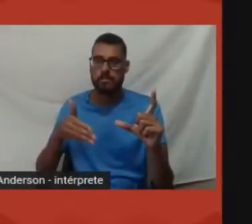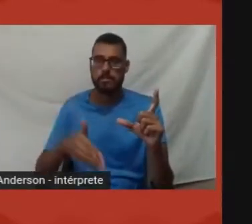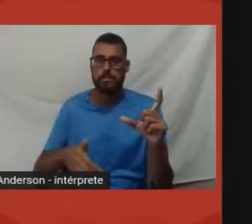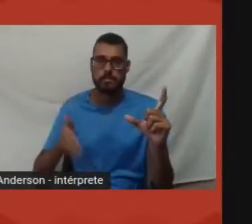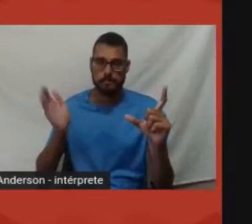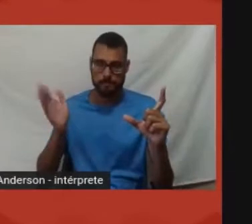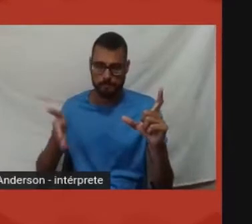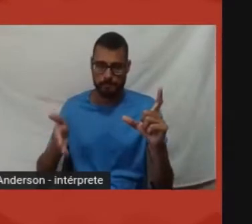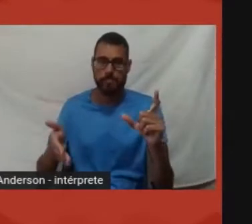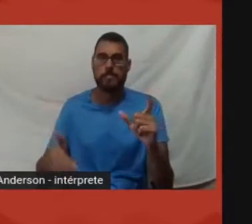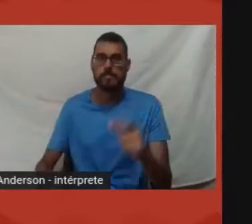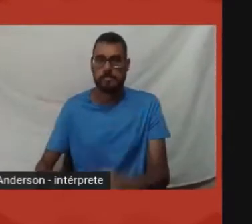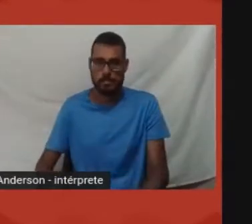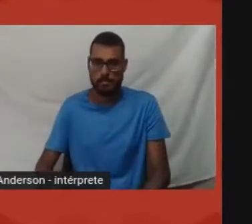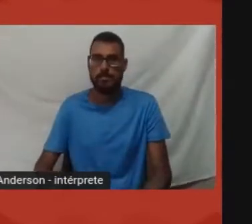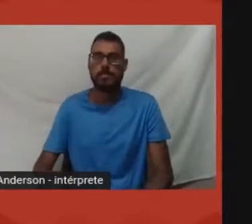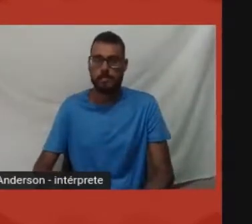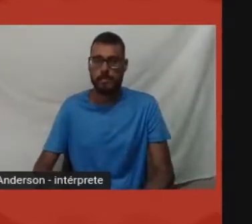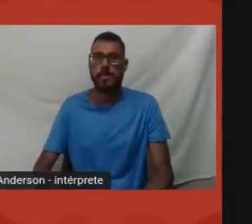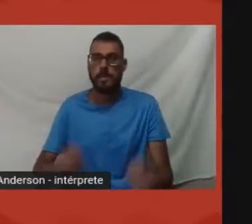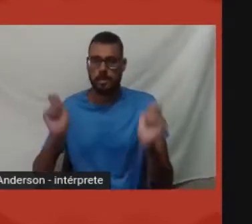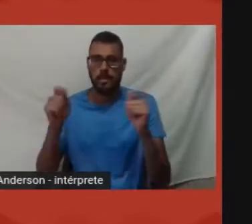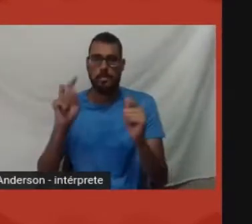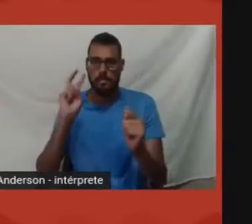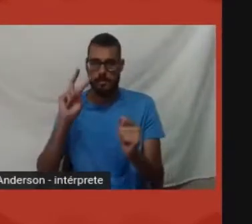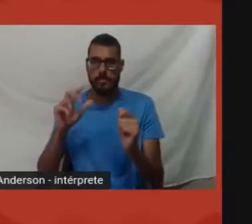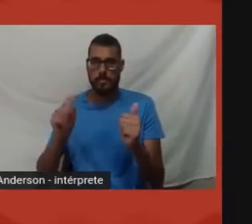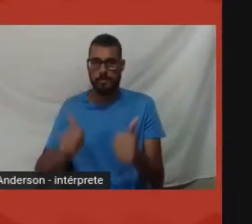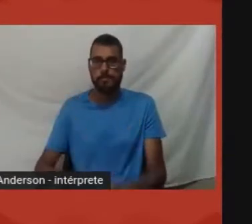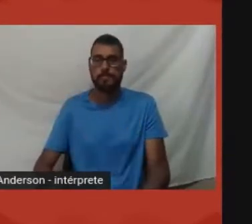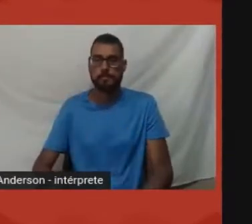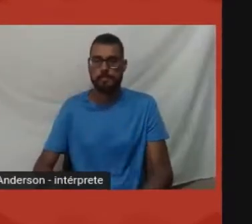Já? Tá sim.